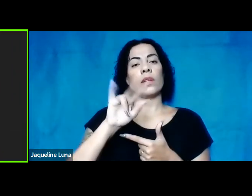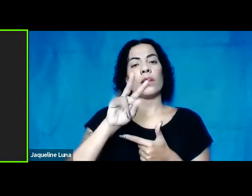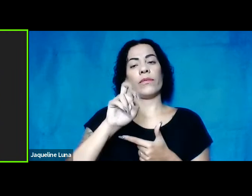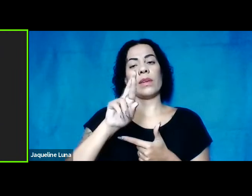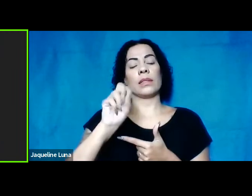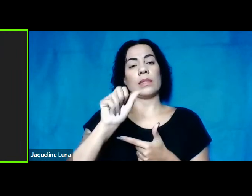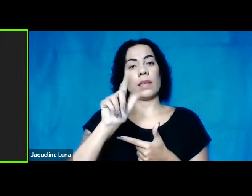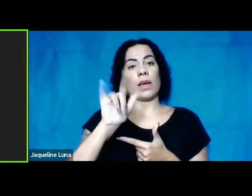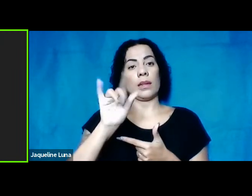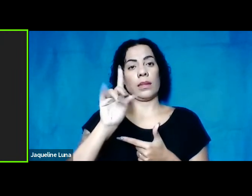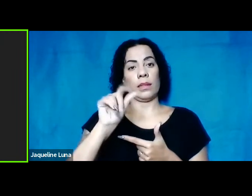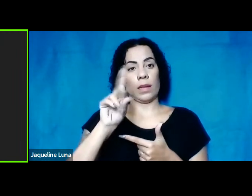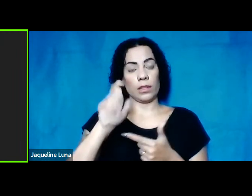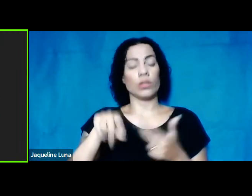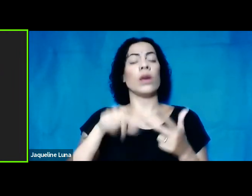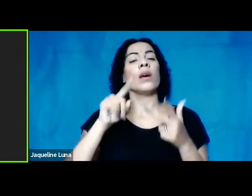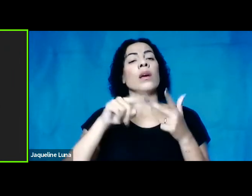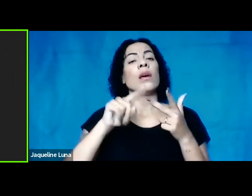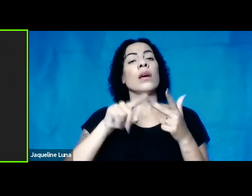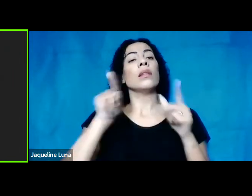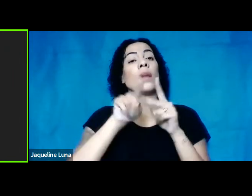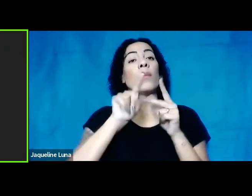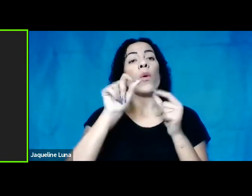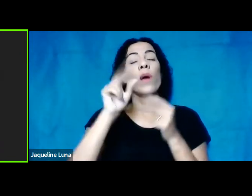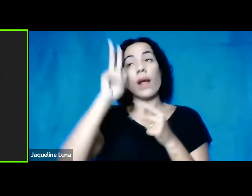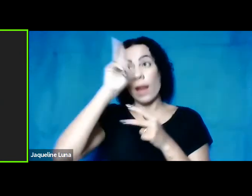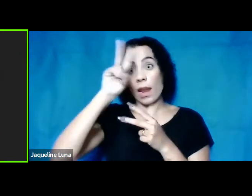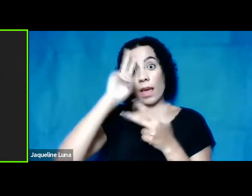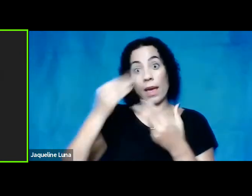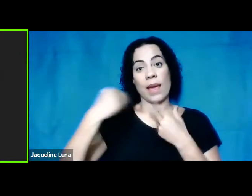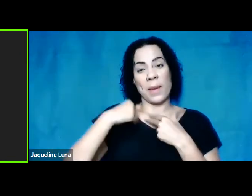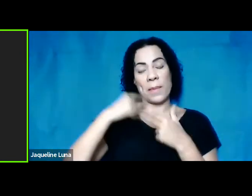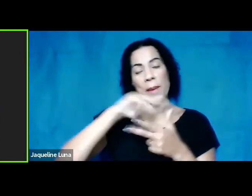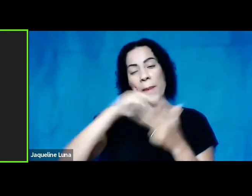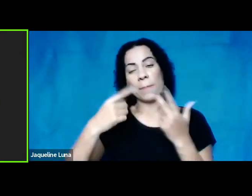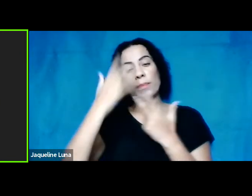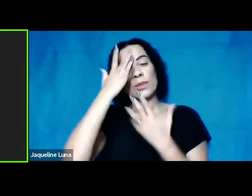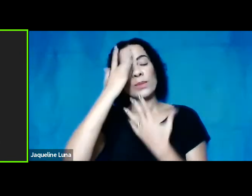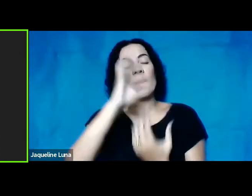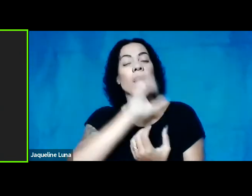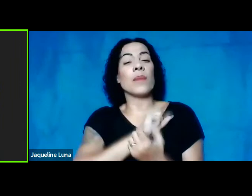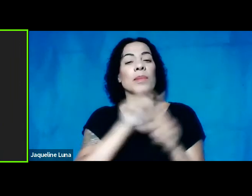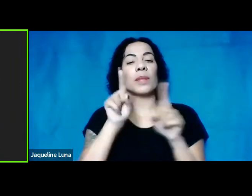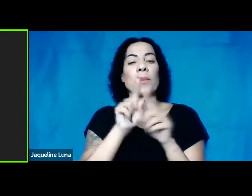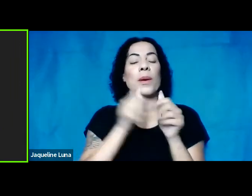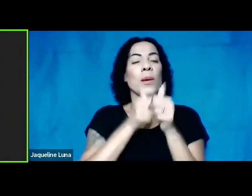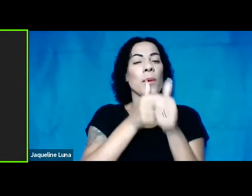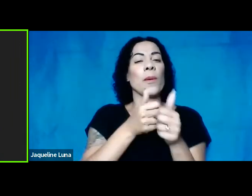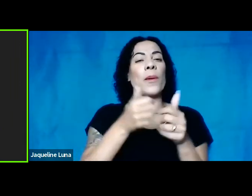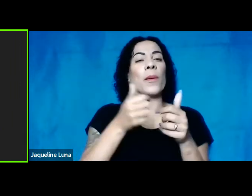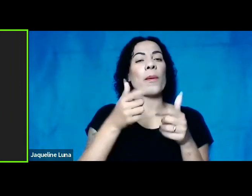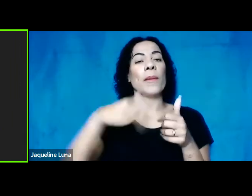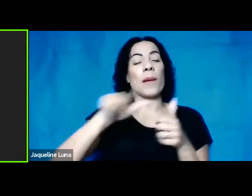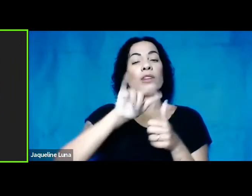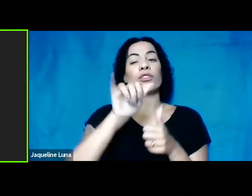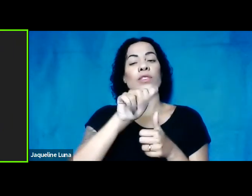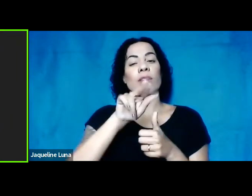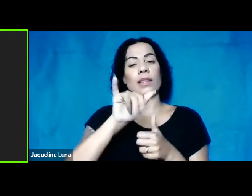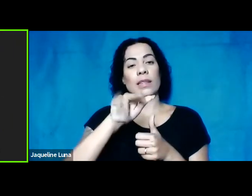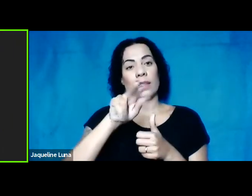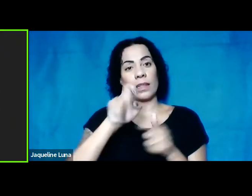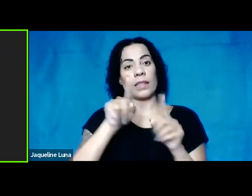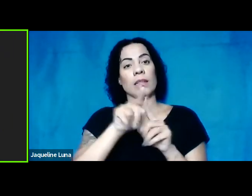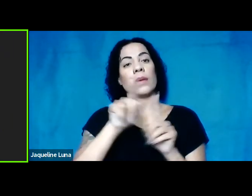como muito bem nos lembram as minhas mentoras amadas e companheiras de trabalho do ICICT, a Janine Cardoso e a